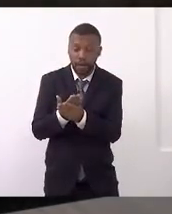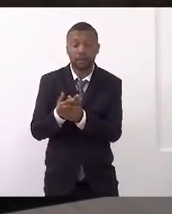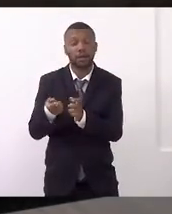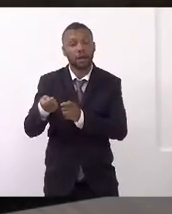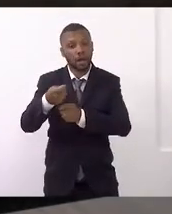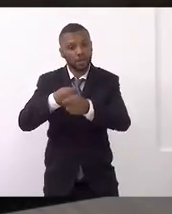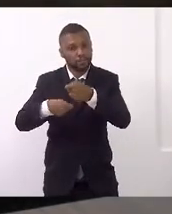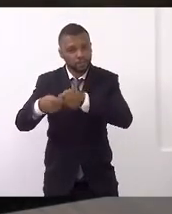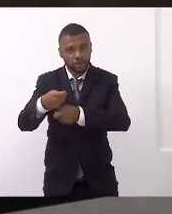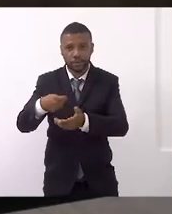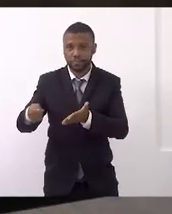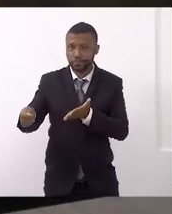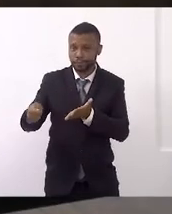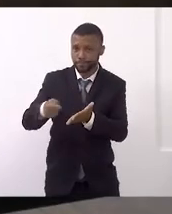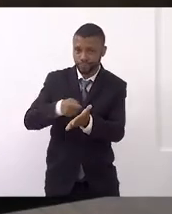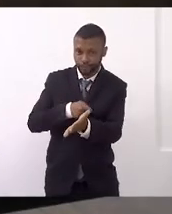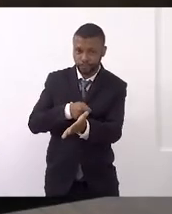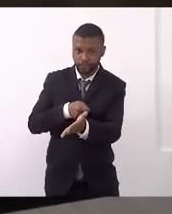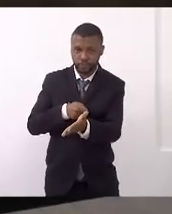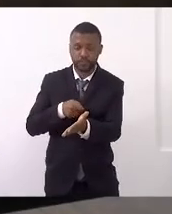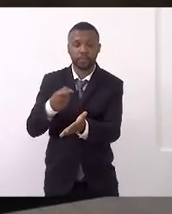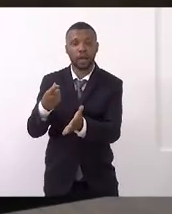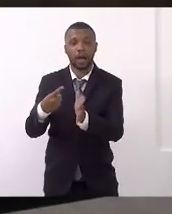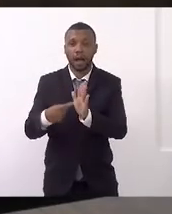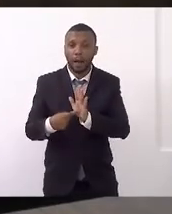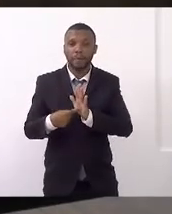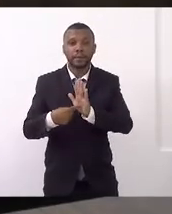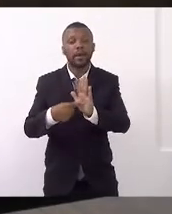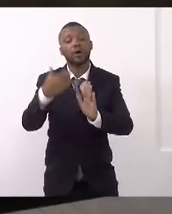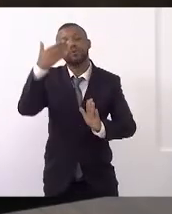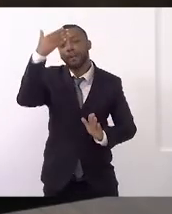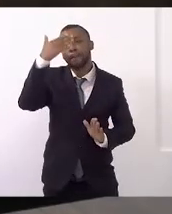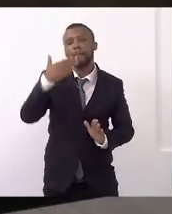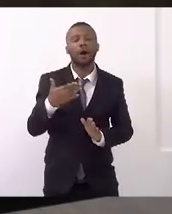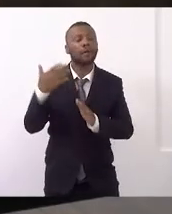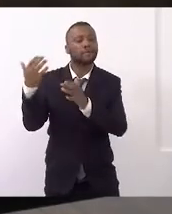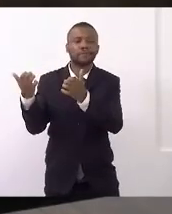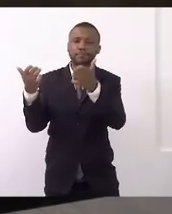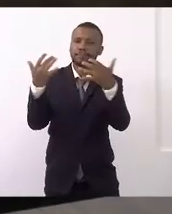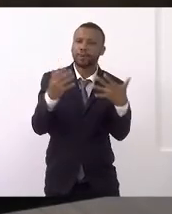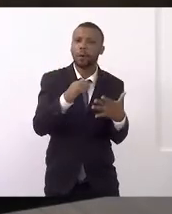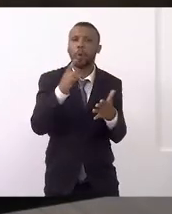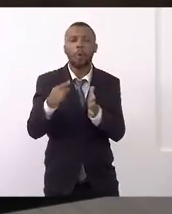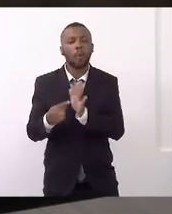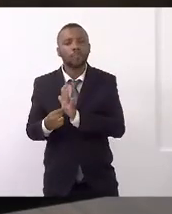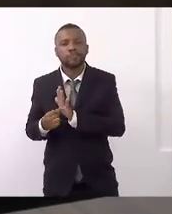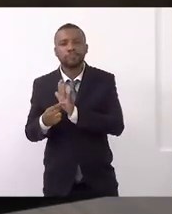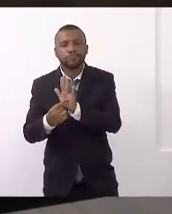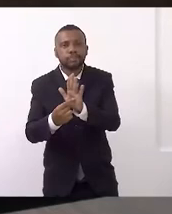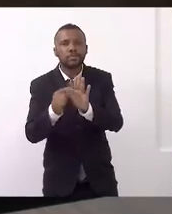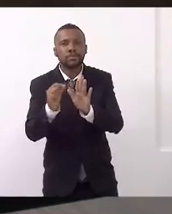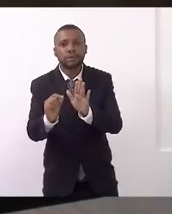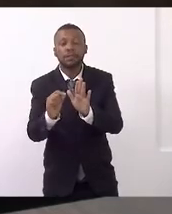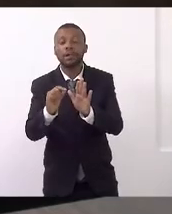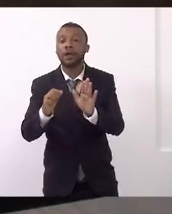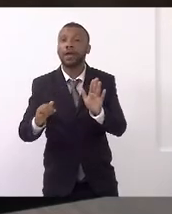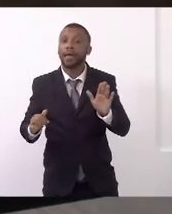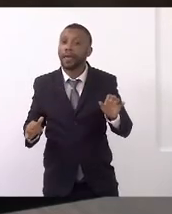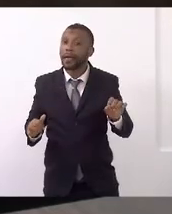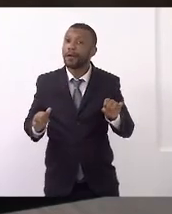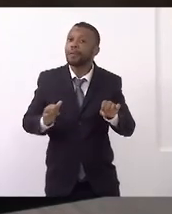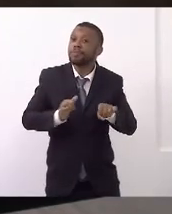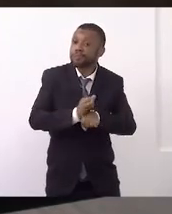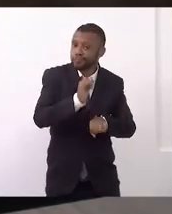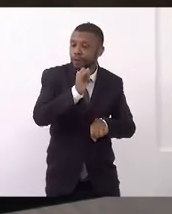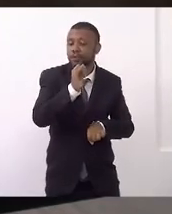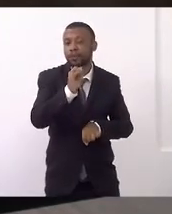administrativo sancionatório a apresentação de prova ou indicativo de prova de infração